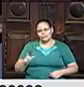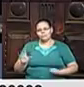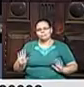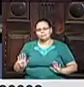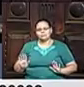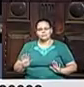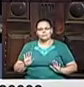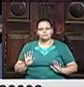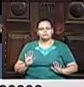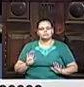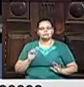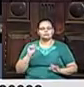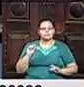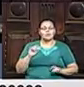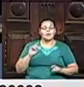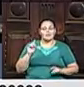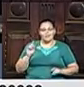é,